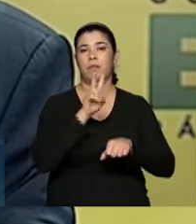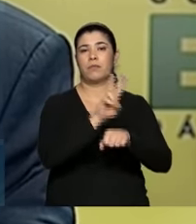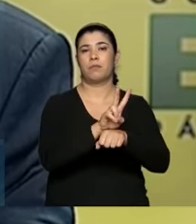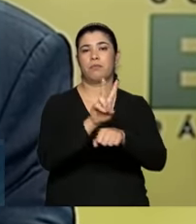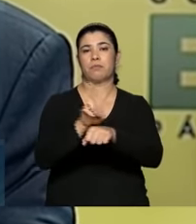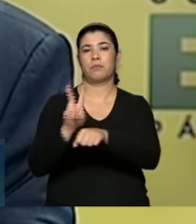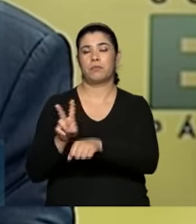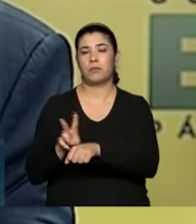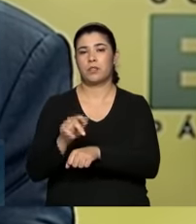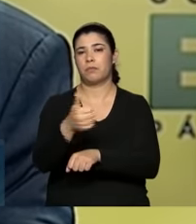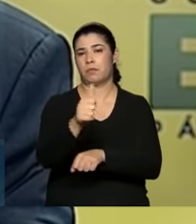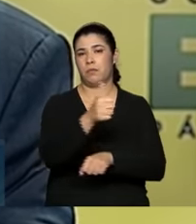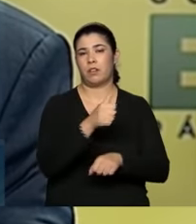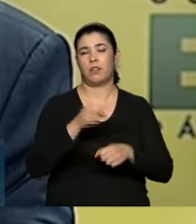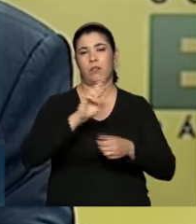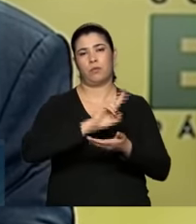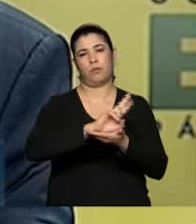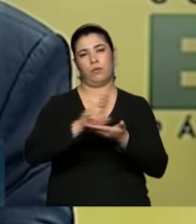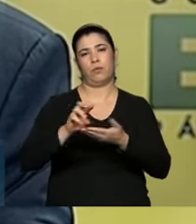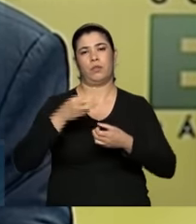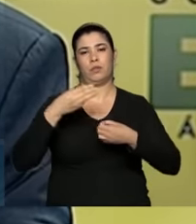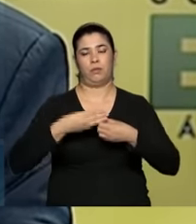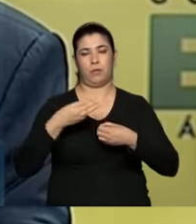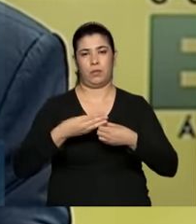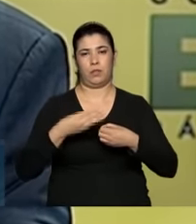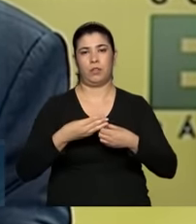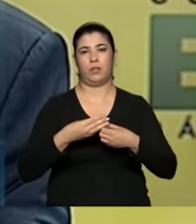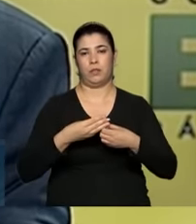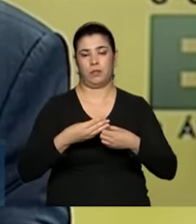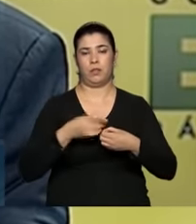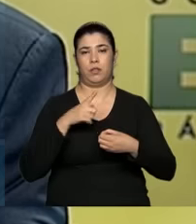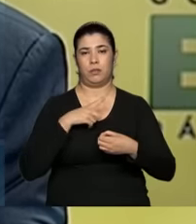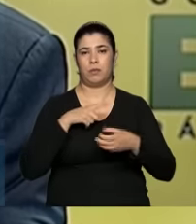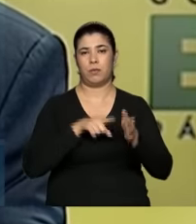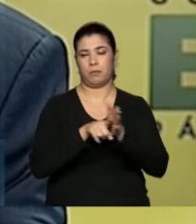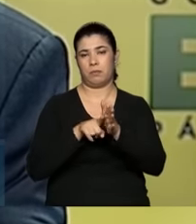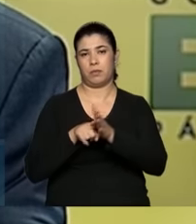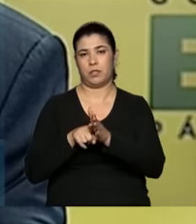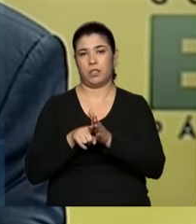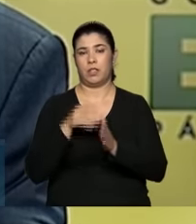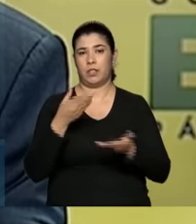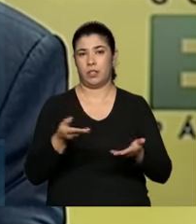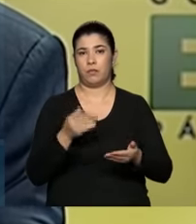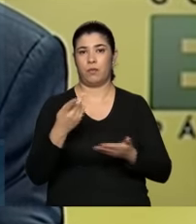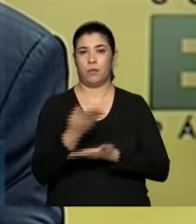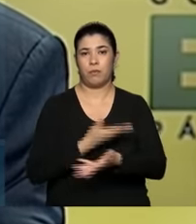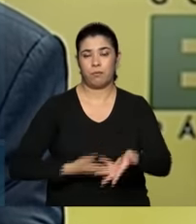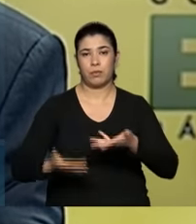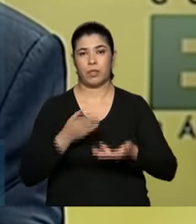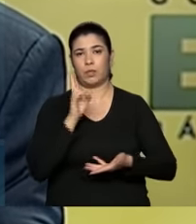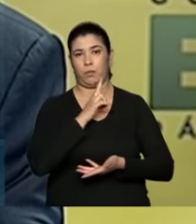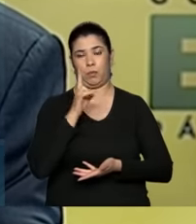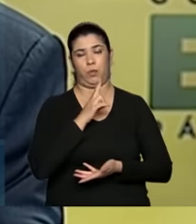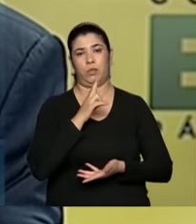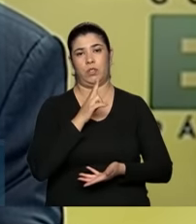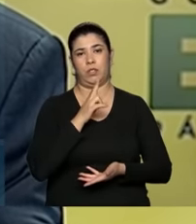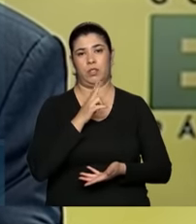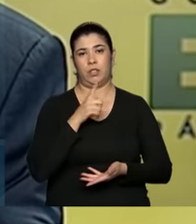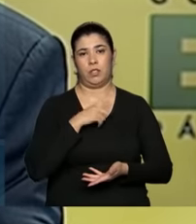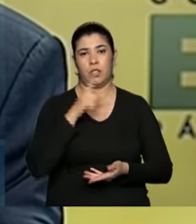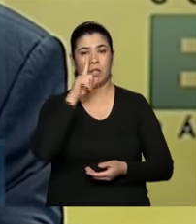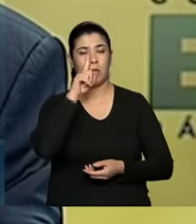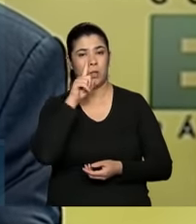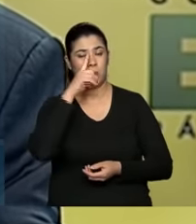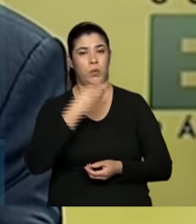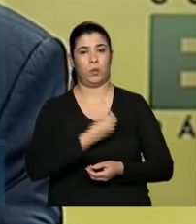foram muito bem avaliados, aliás, como as pesquisas mostram. Mas isso é emergência. Emergência tem quando você tem risco